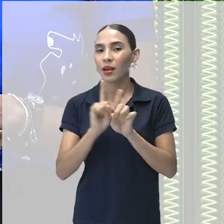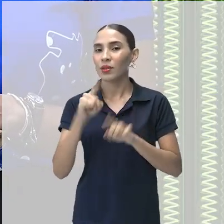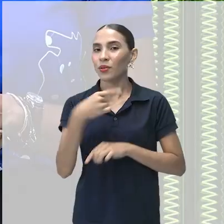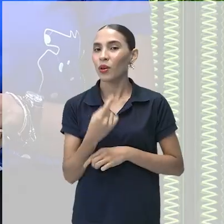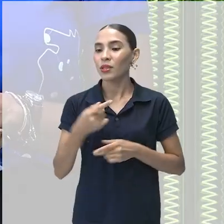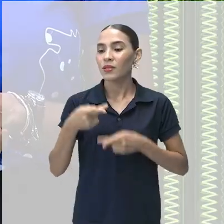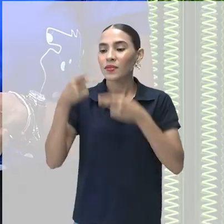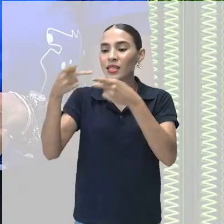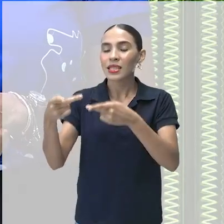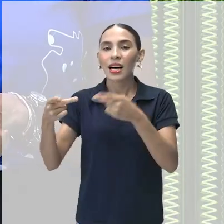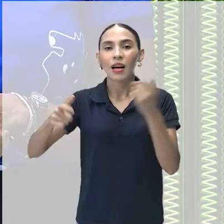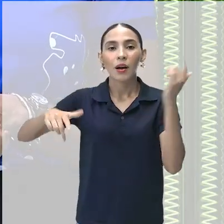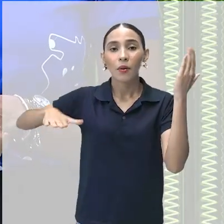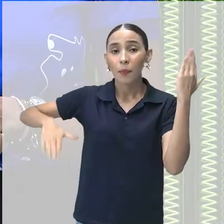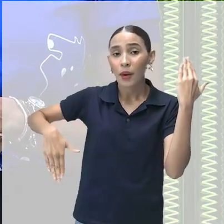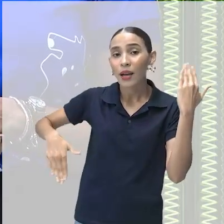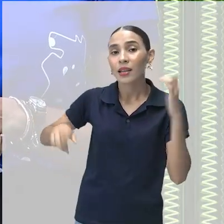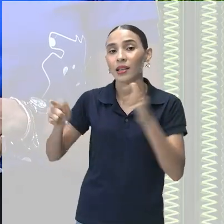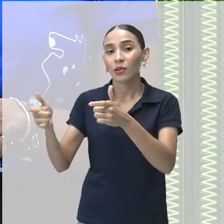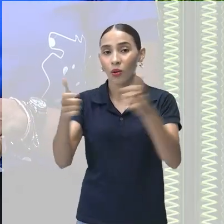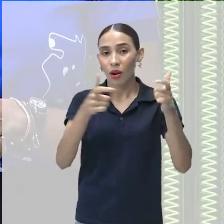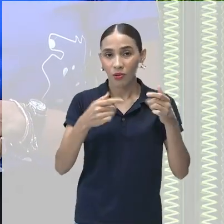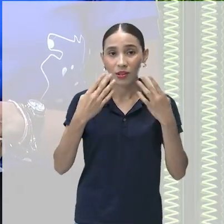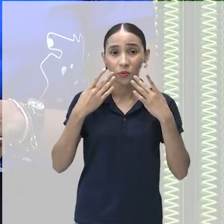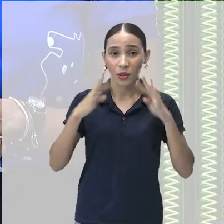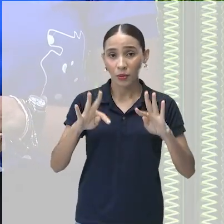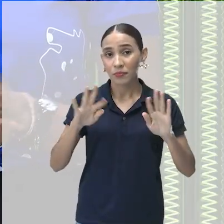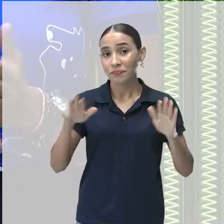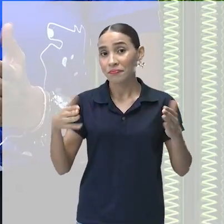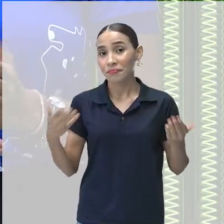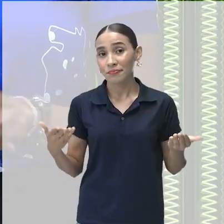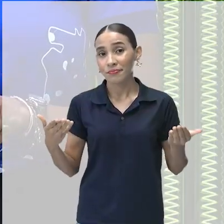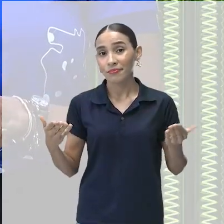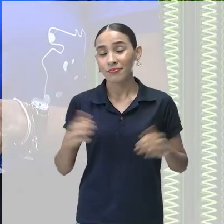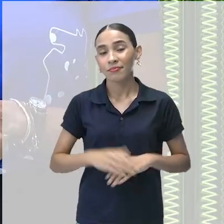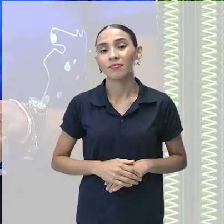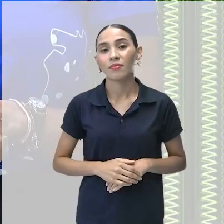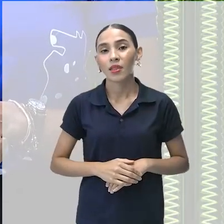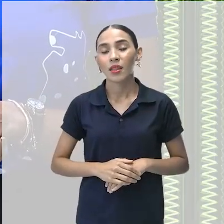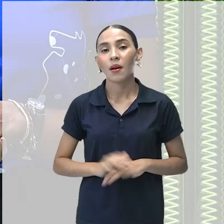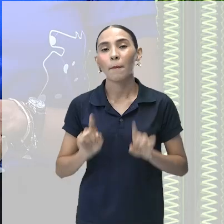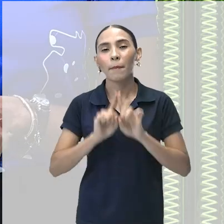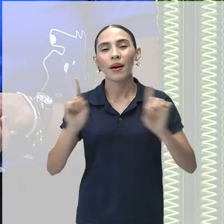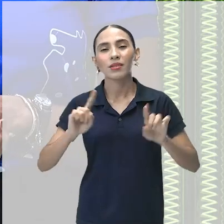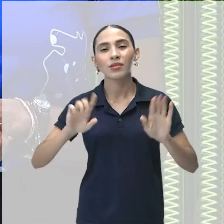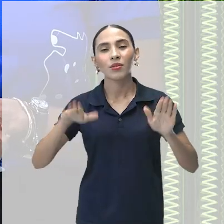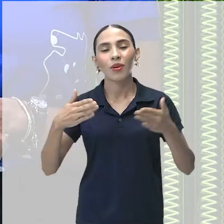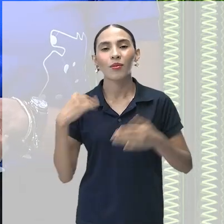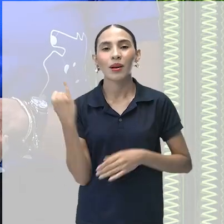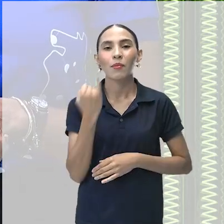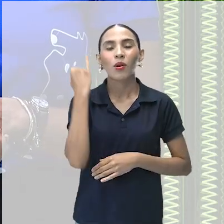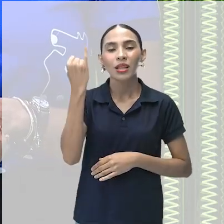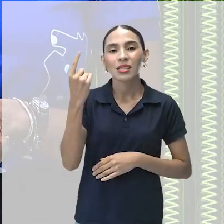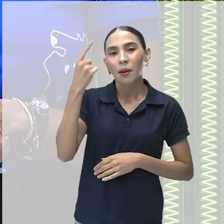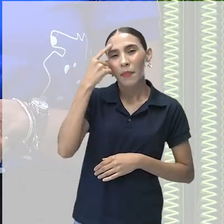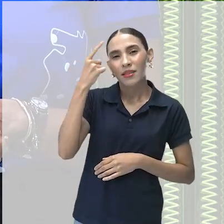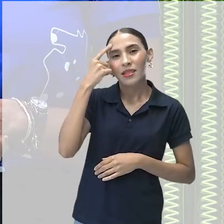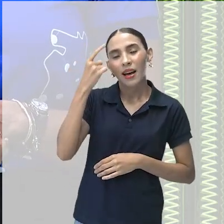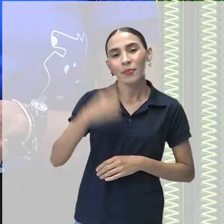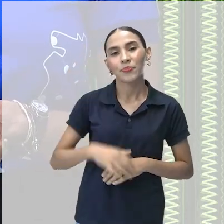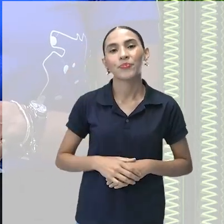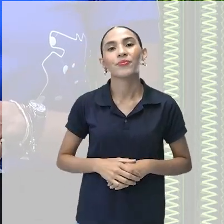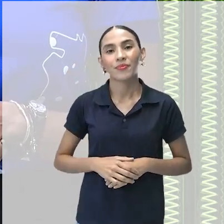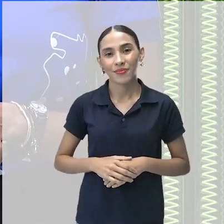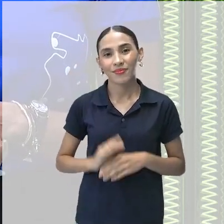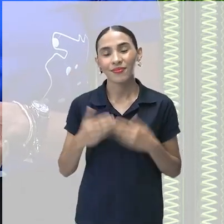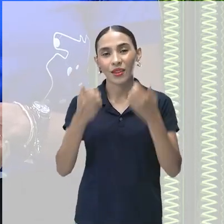nós vamos visitar as praias e os locais naturais. E qual a importância da gente pensar sobre isso?